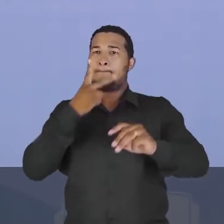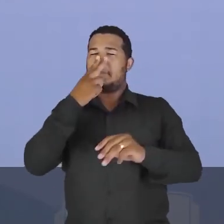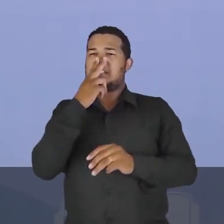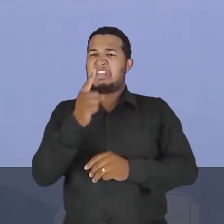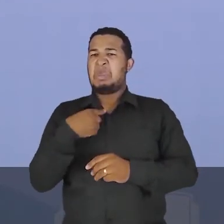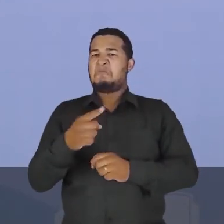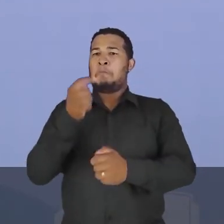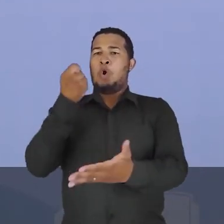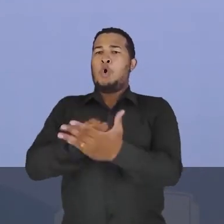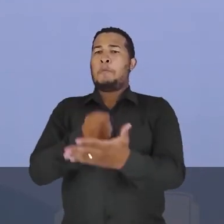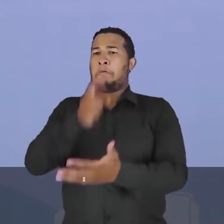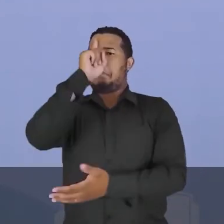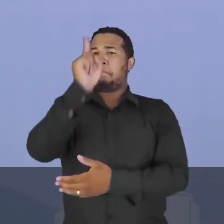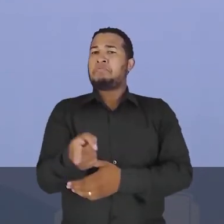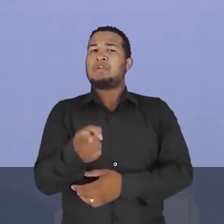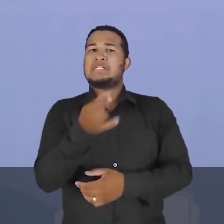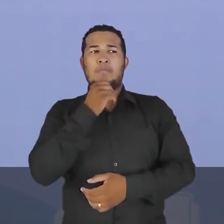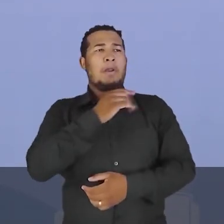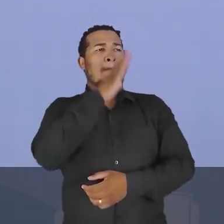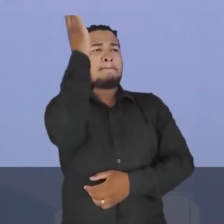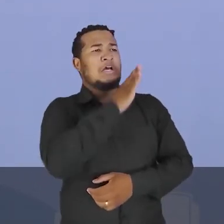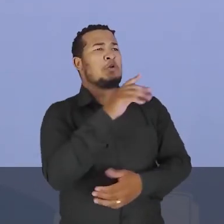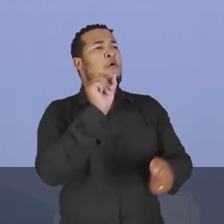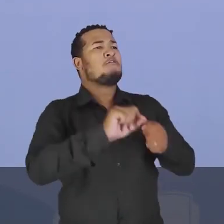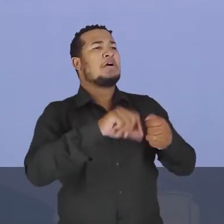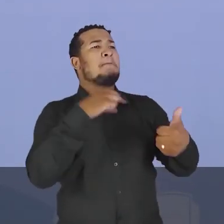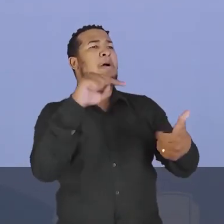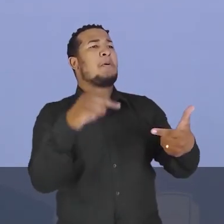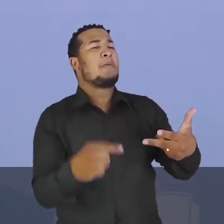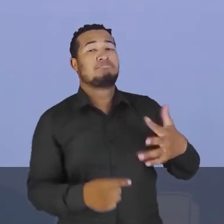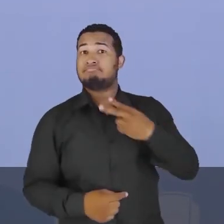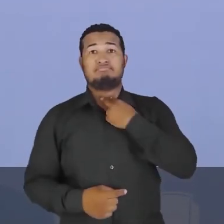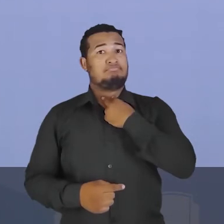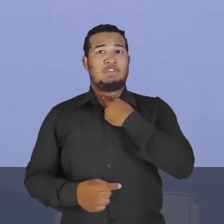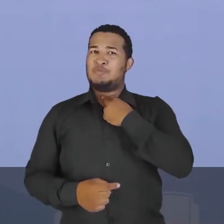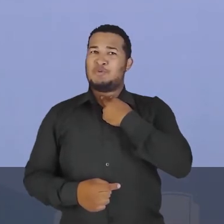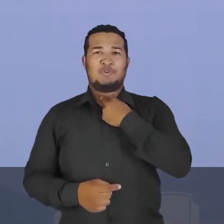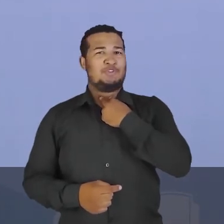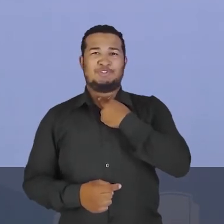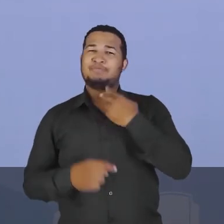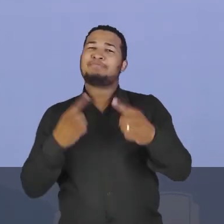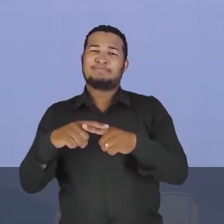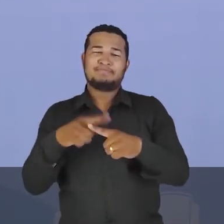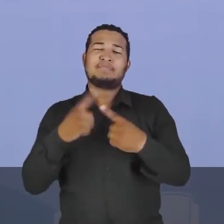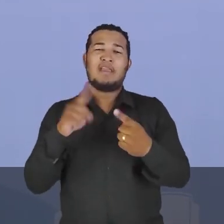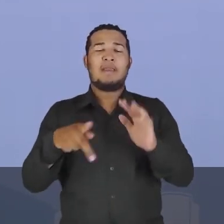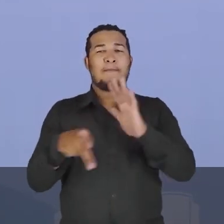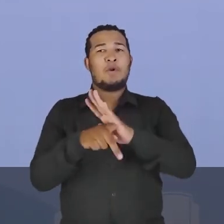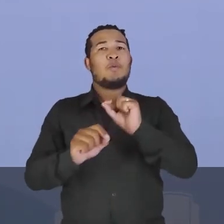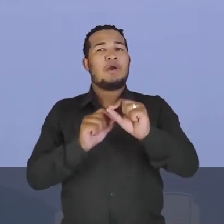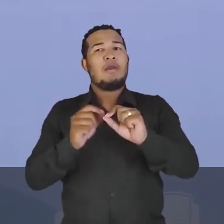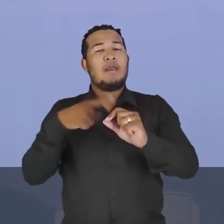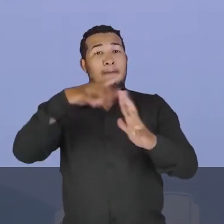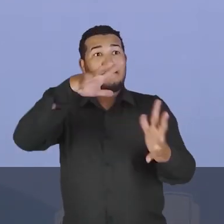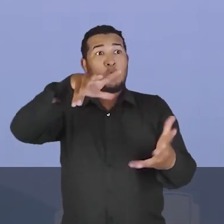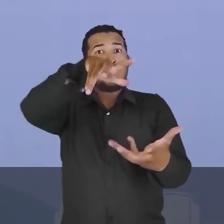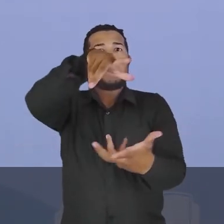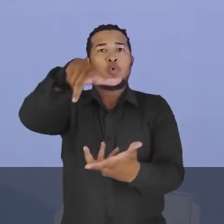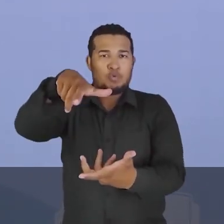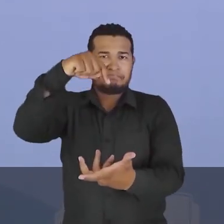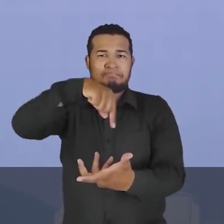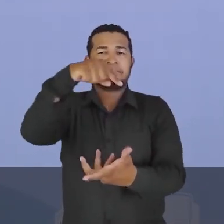coercitivo de obrigar, por exemplo, Brasil, faça tal coisa. Não tem esse poder todo assim, porque é uma instituição internacional.